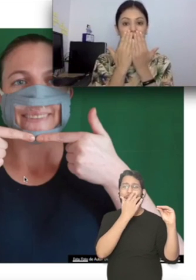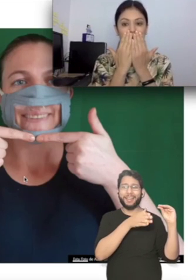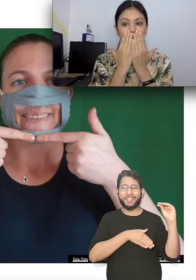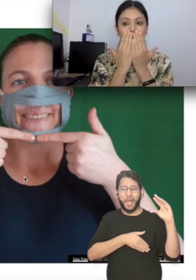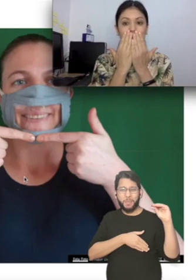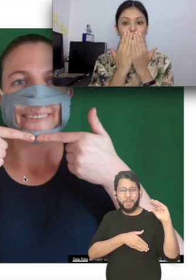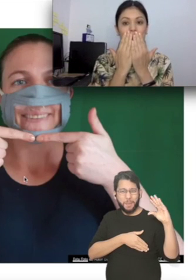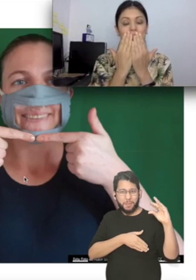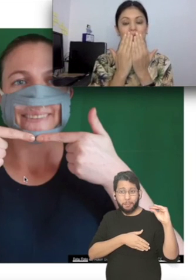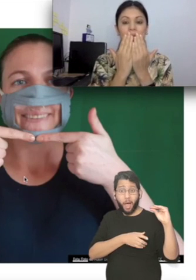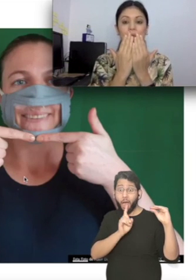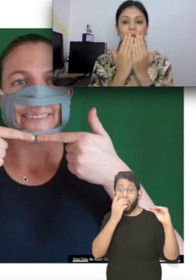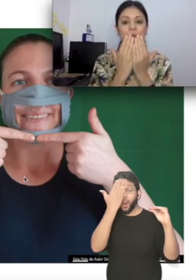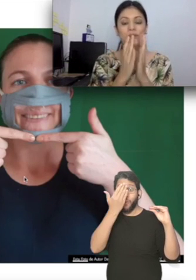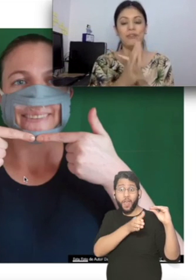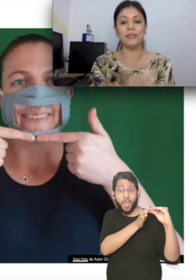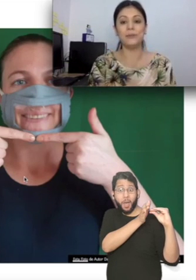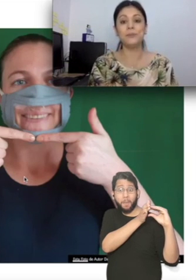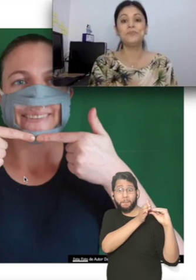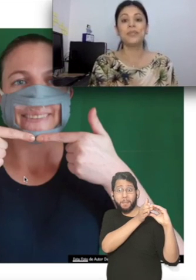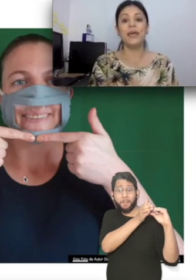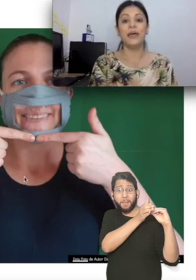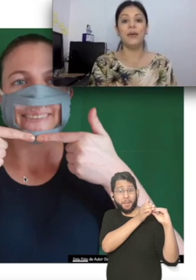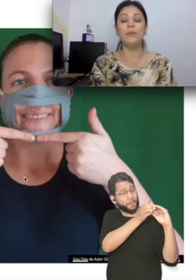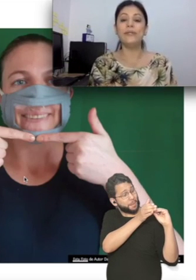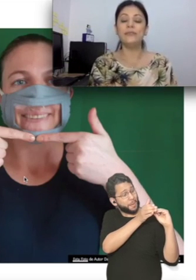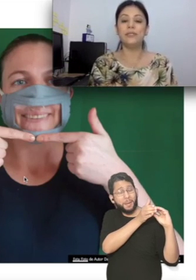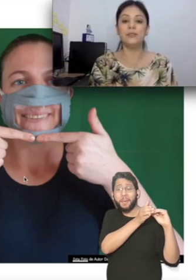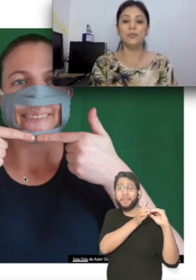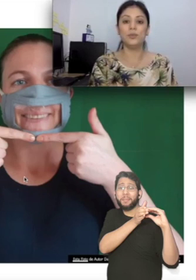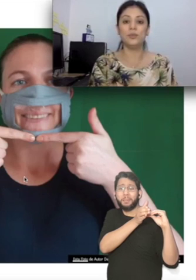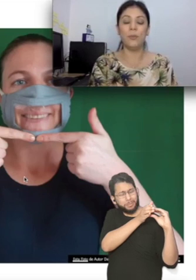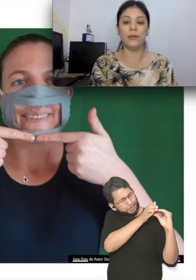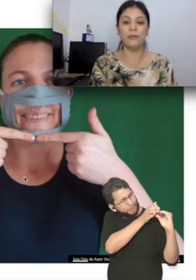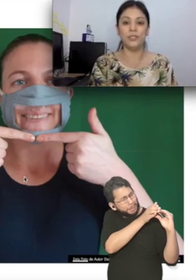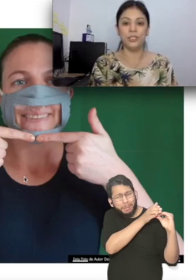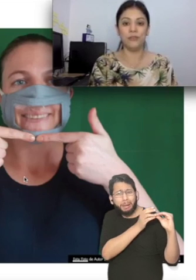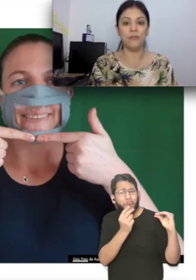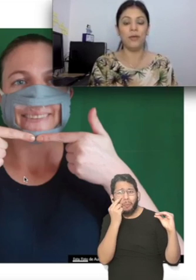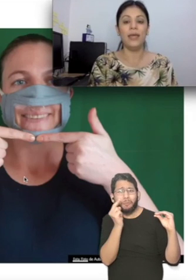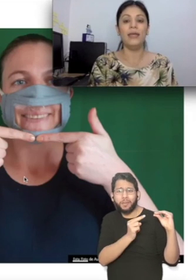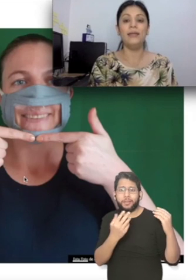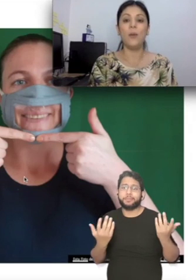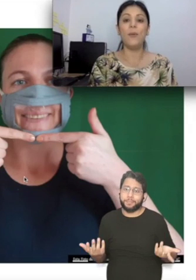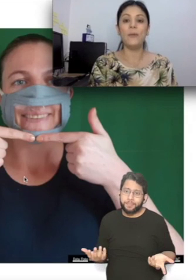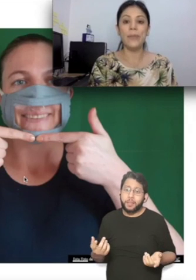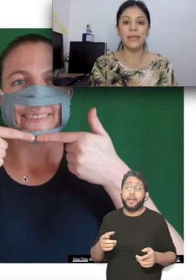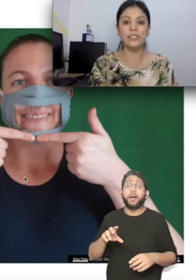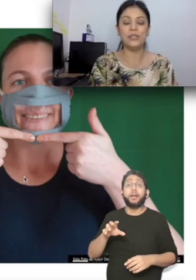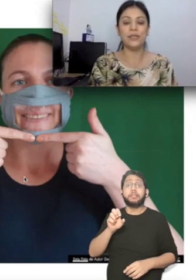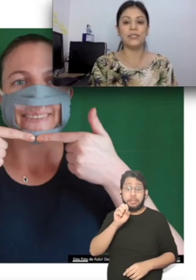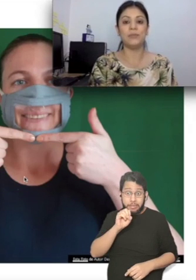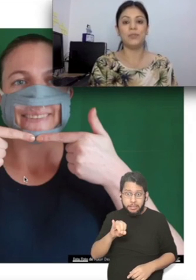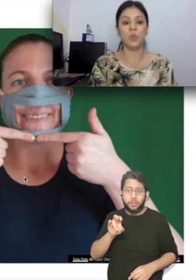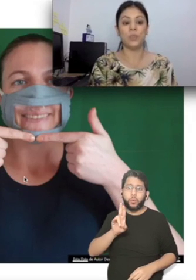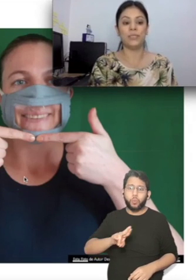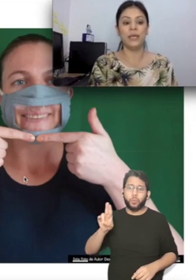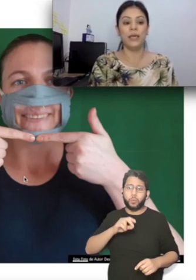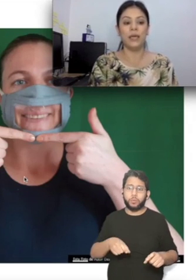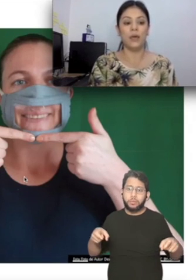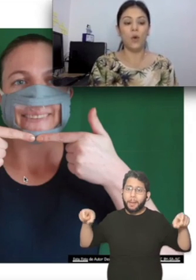Sem ver a boca ele não sabe o que o outro tá falando. Muitas vezes o uso do aparelho auditivo ele não permite que as